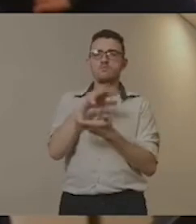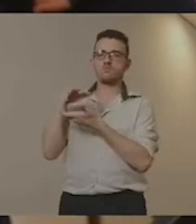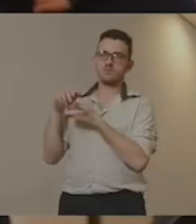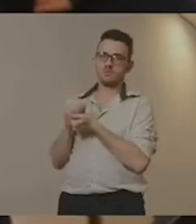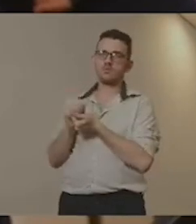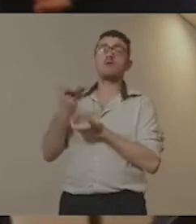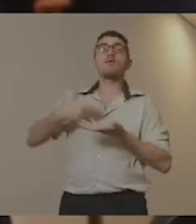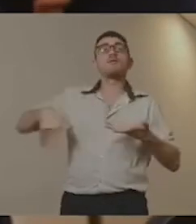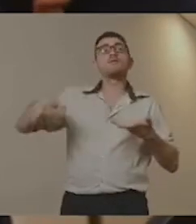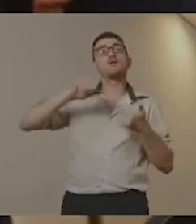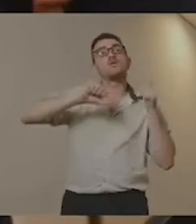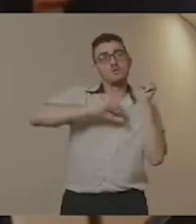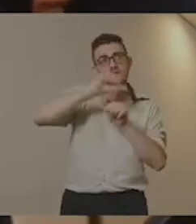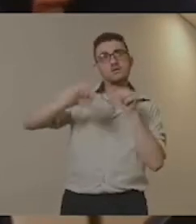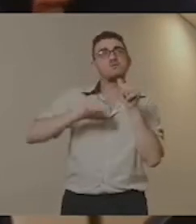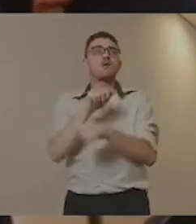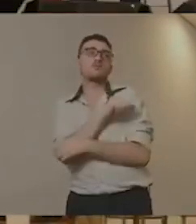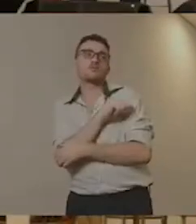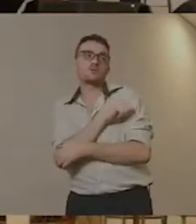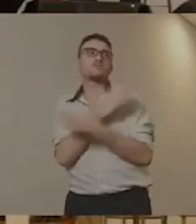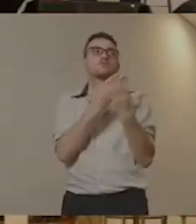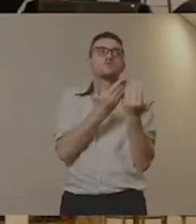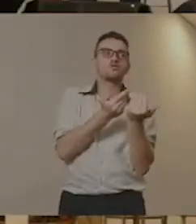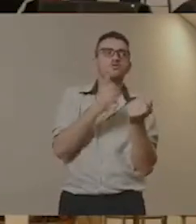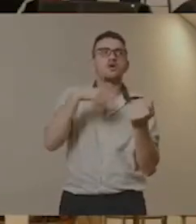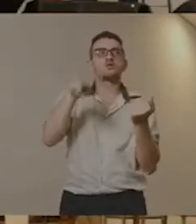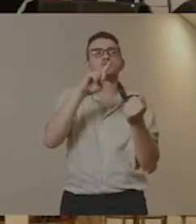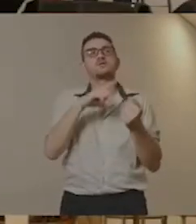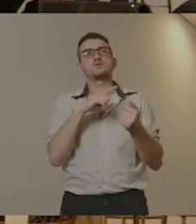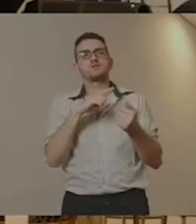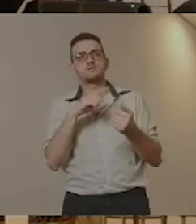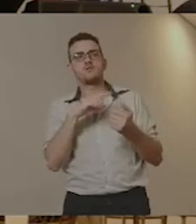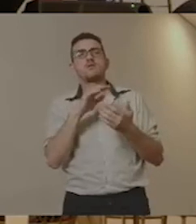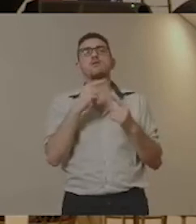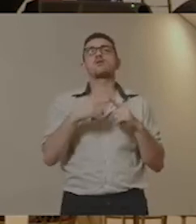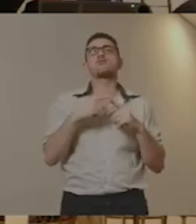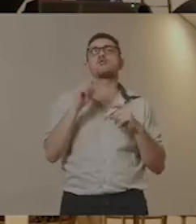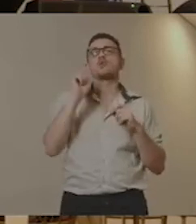é o futuro do nosso país e do nosso mundo. Obrigada, Micaele. Obrigada.